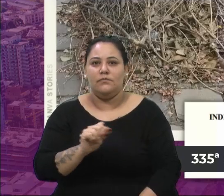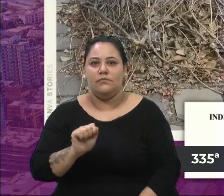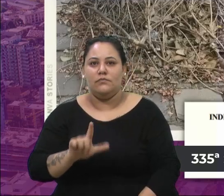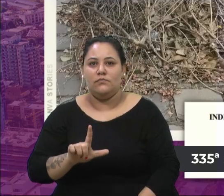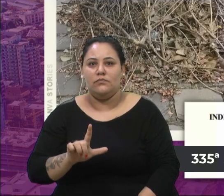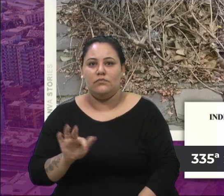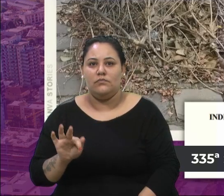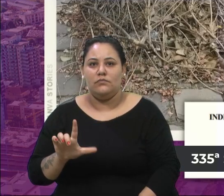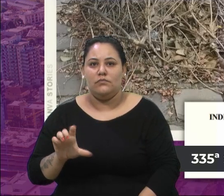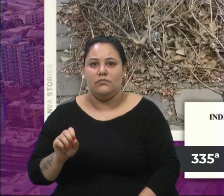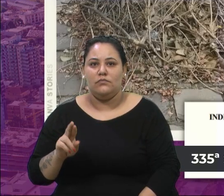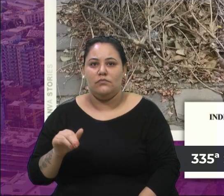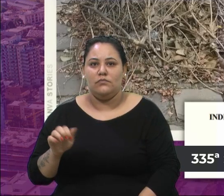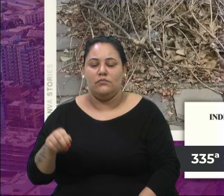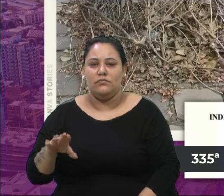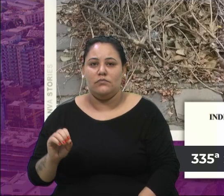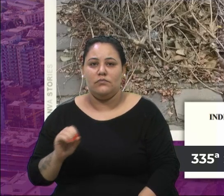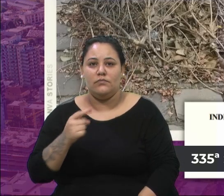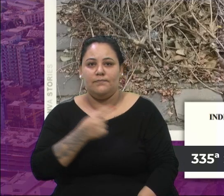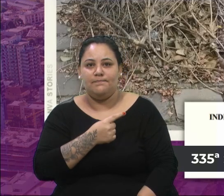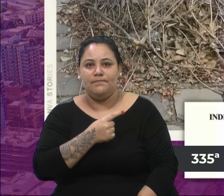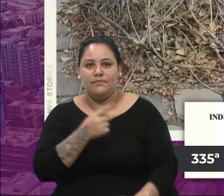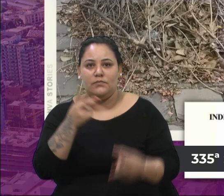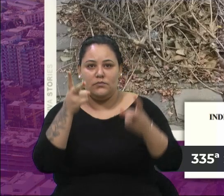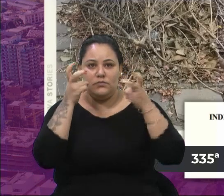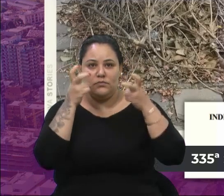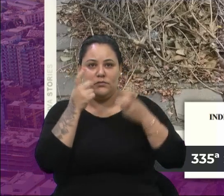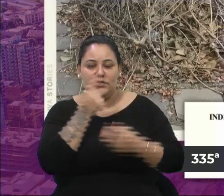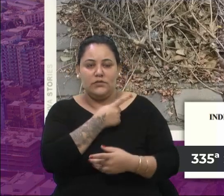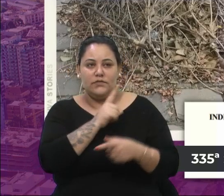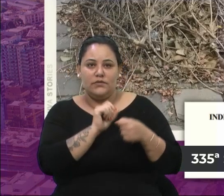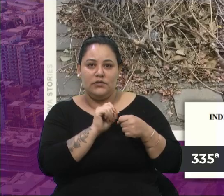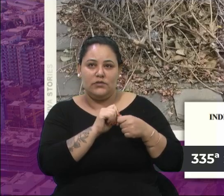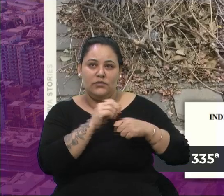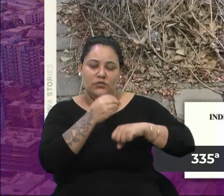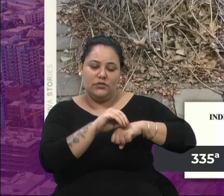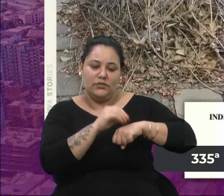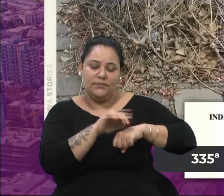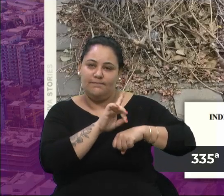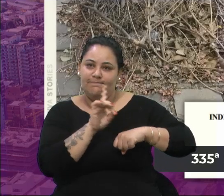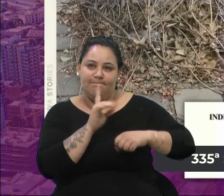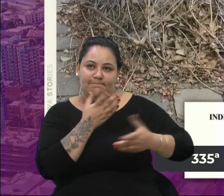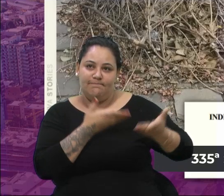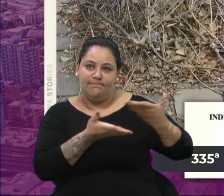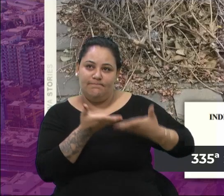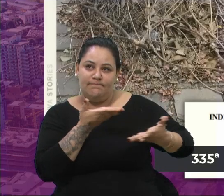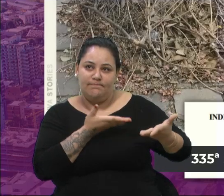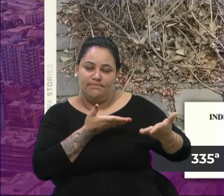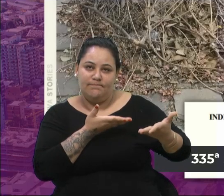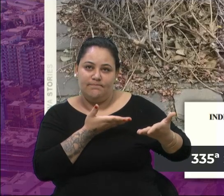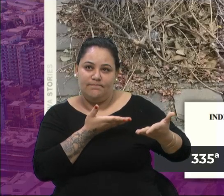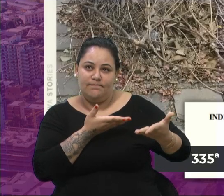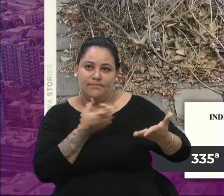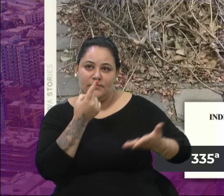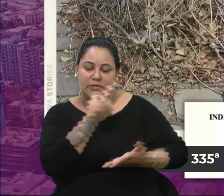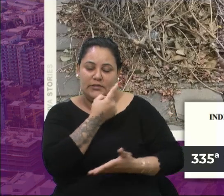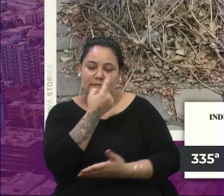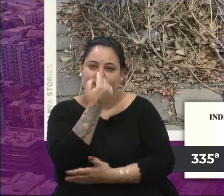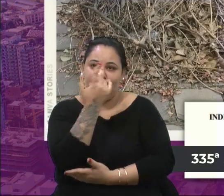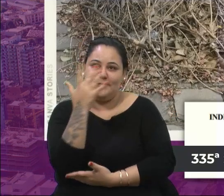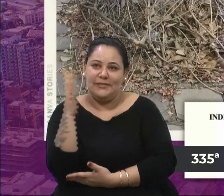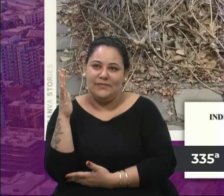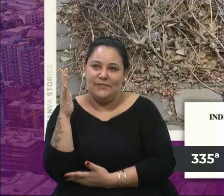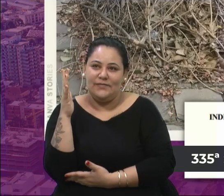ali, nós fizemos uma indicação também, não fomos atendidos, né? Ali, aquela árvore, são